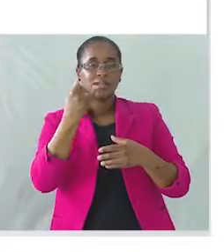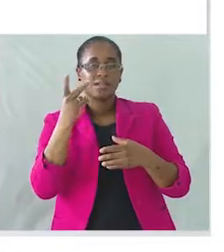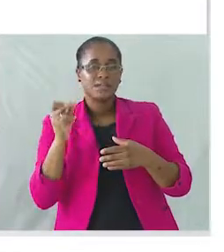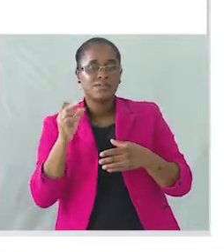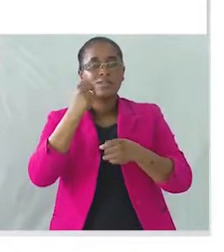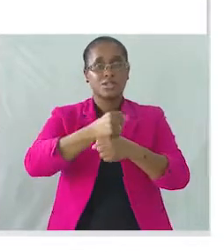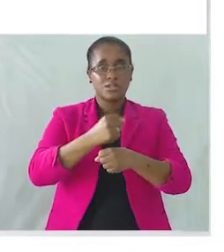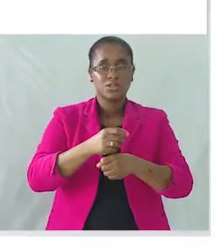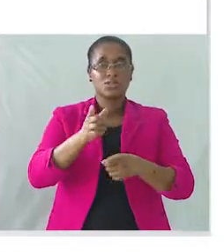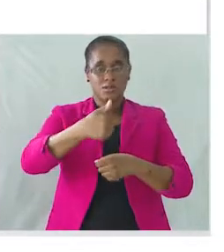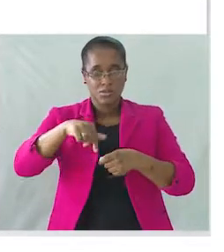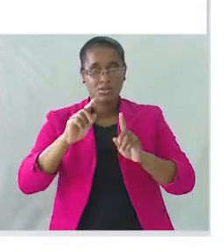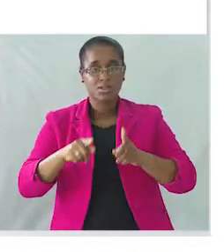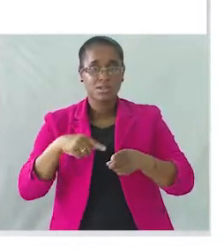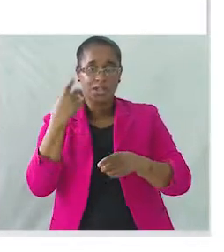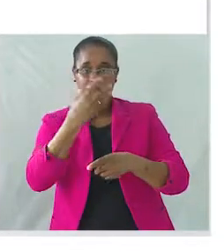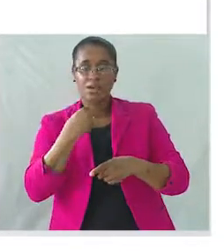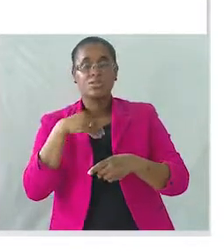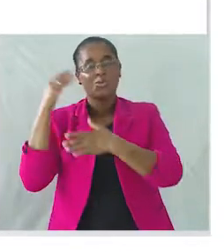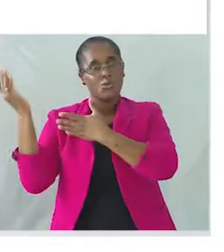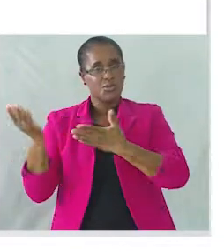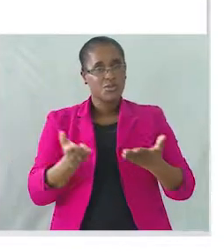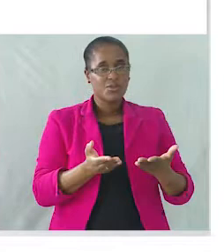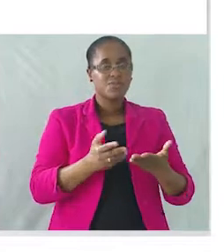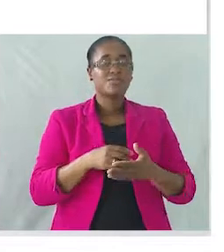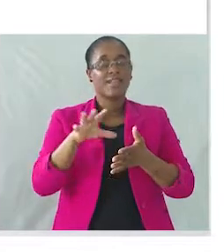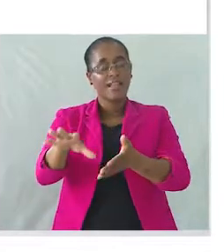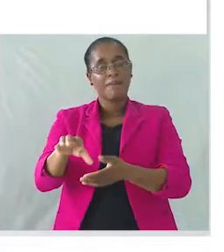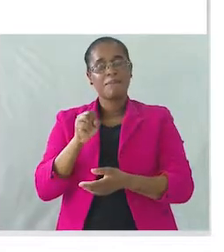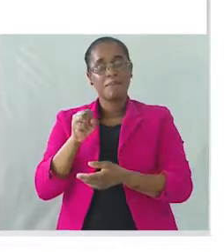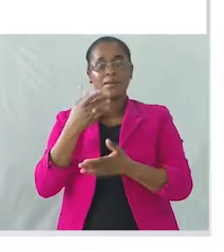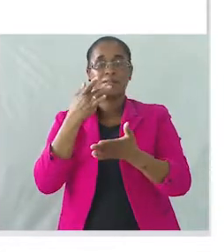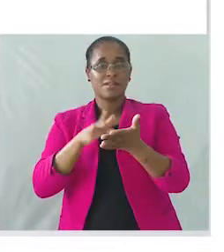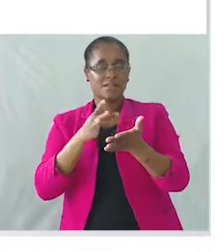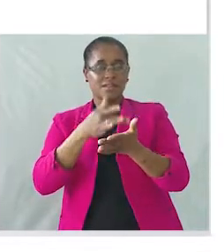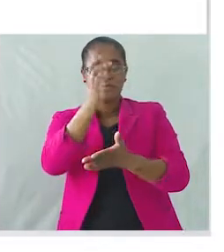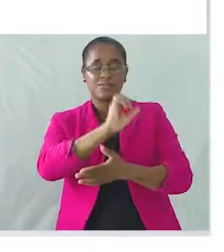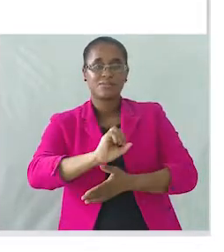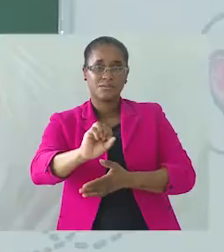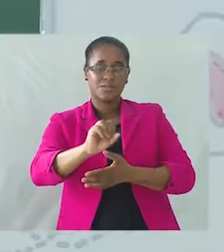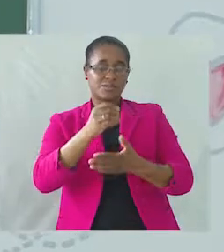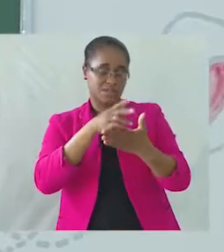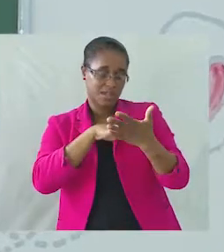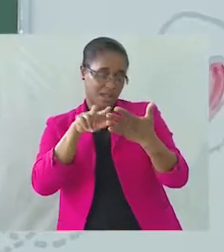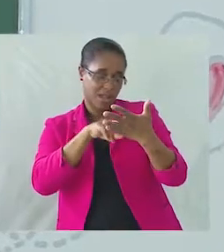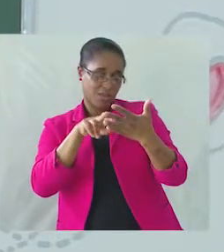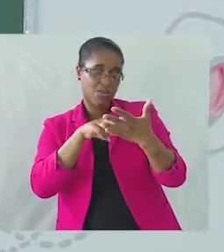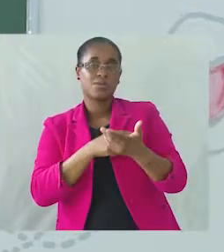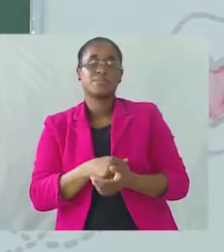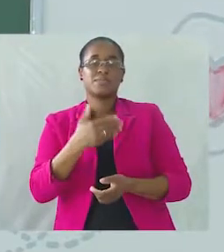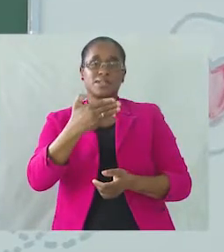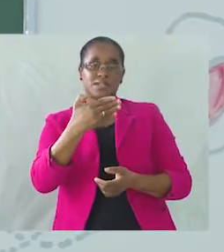nossa aula, convido-vos a pegar no vosso manual de leitura, portanto, do 7º ano